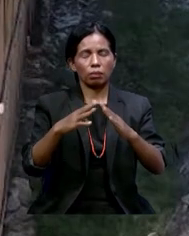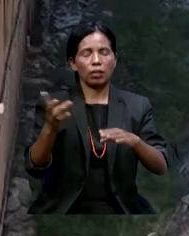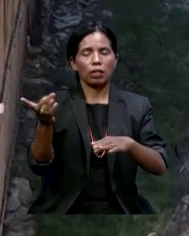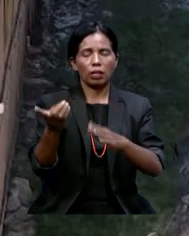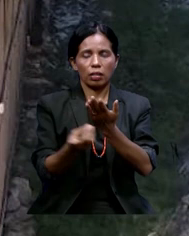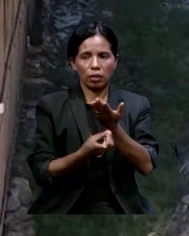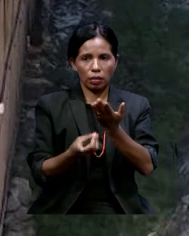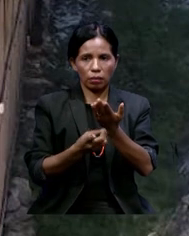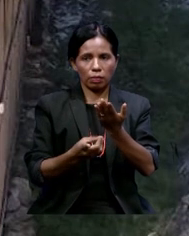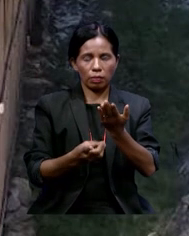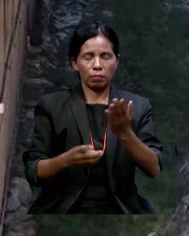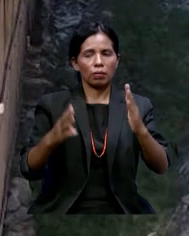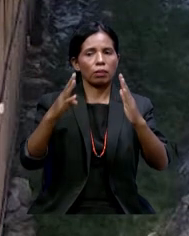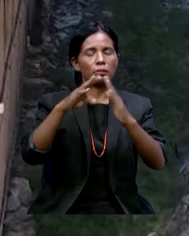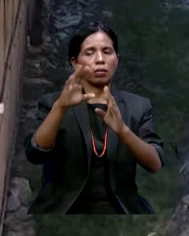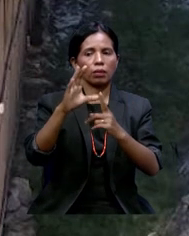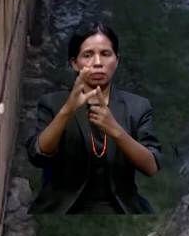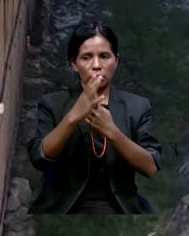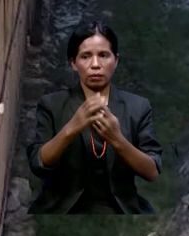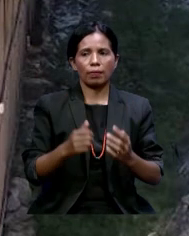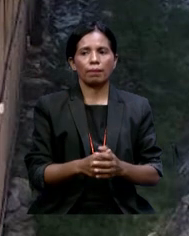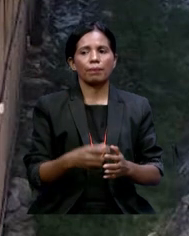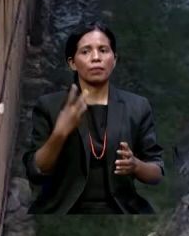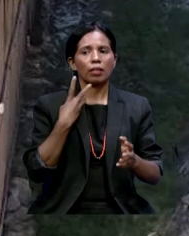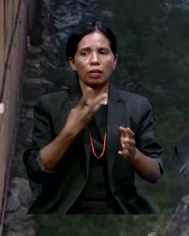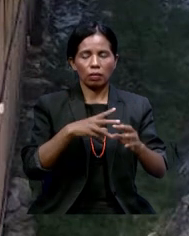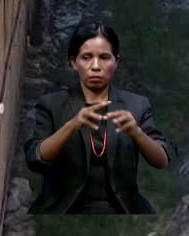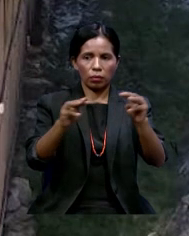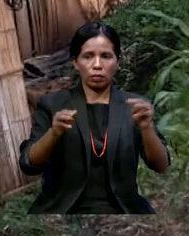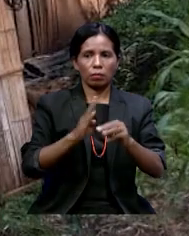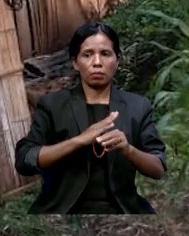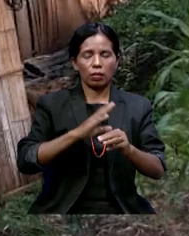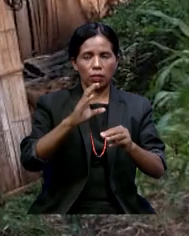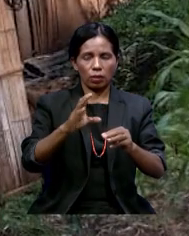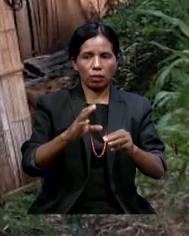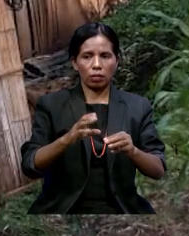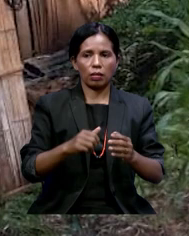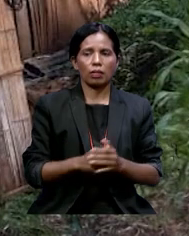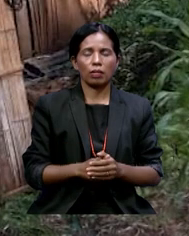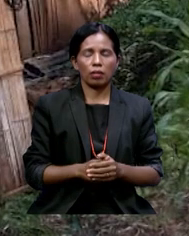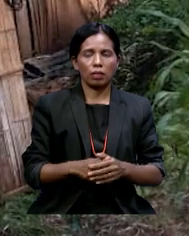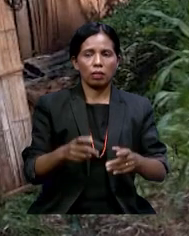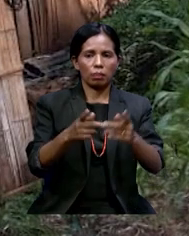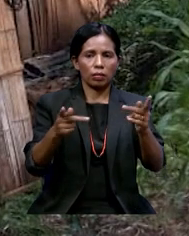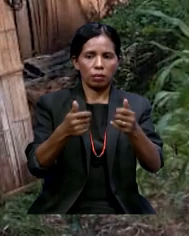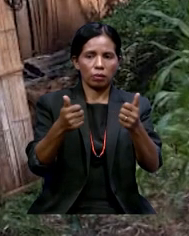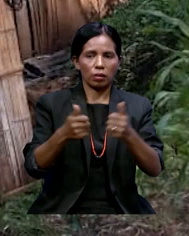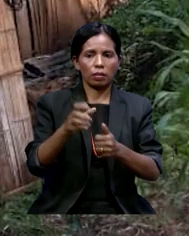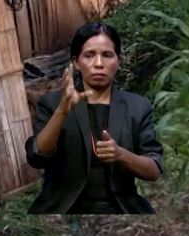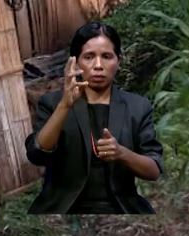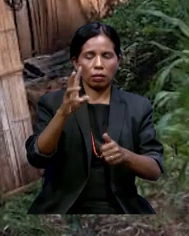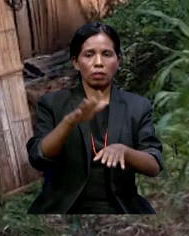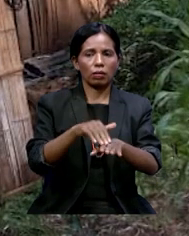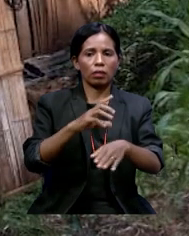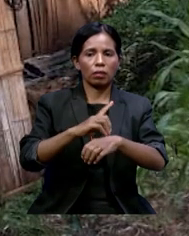uma kultura dia ke itenia munisipi Baucau ia posto nen Mabe afetado liu